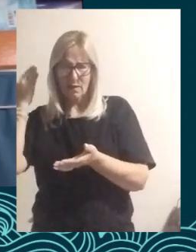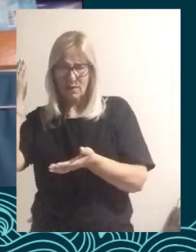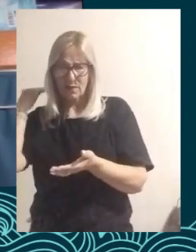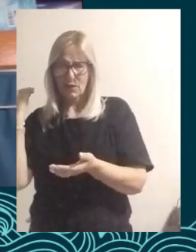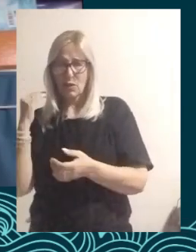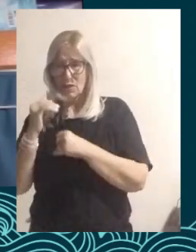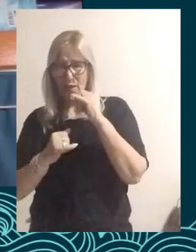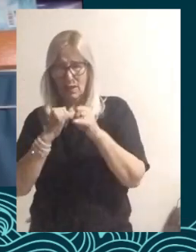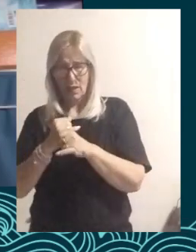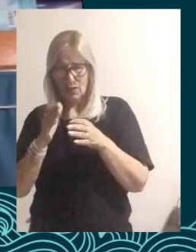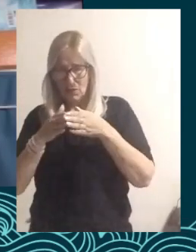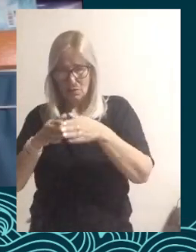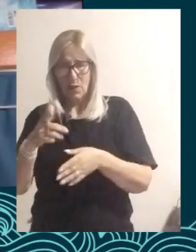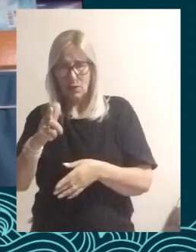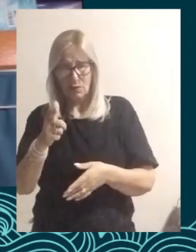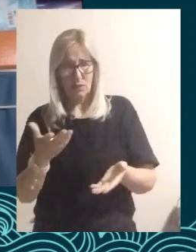nessas mensagens,